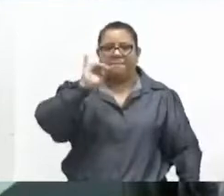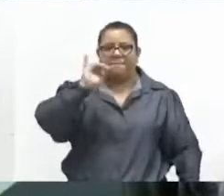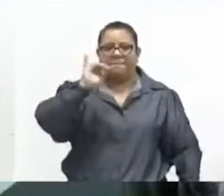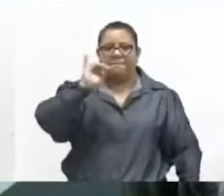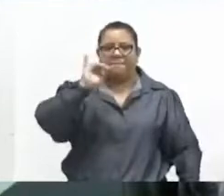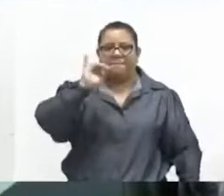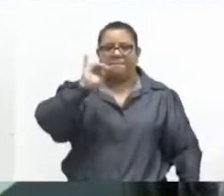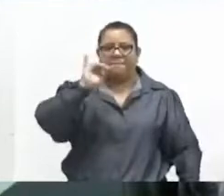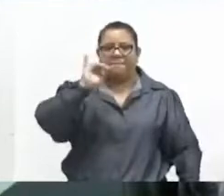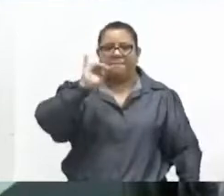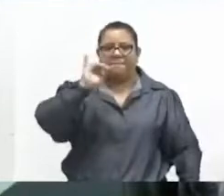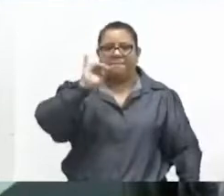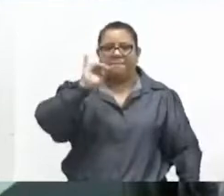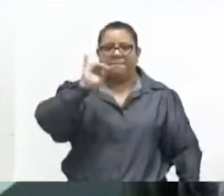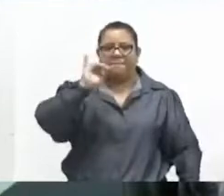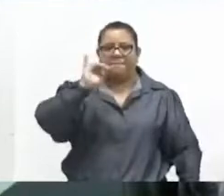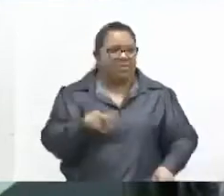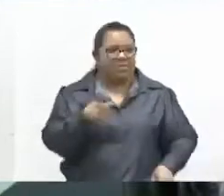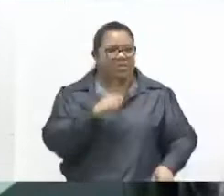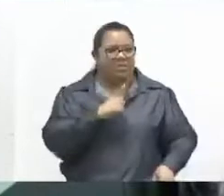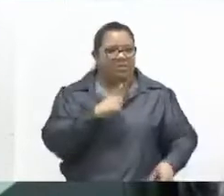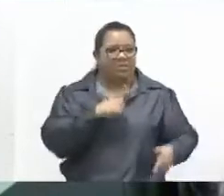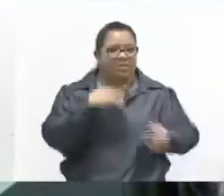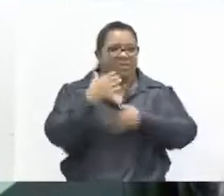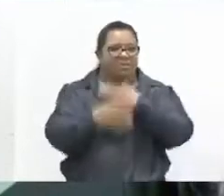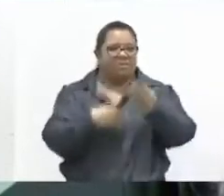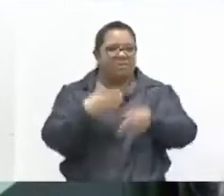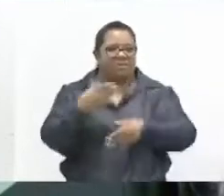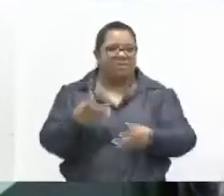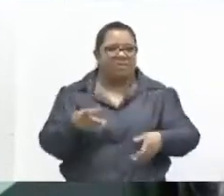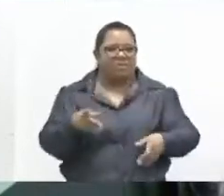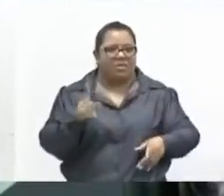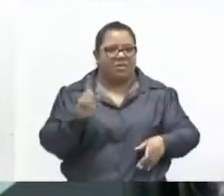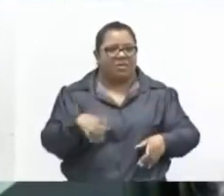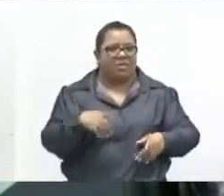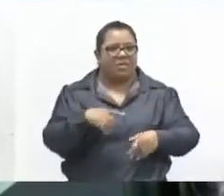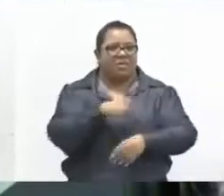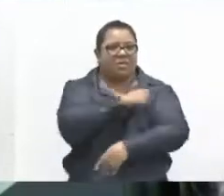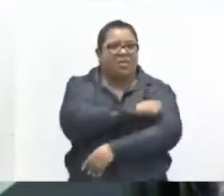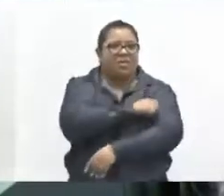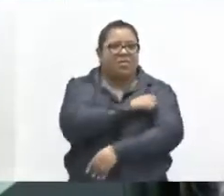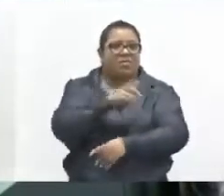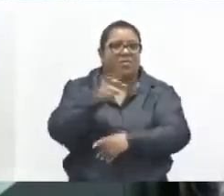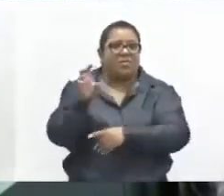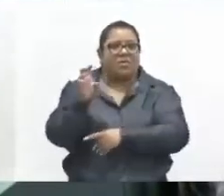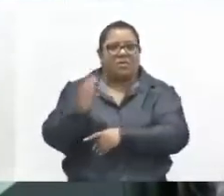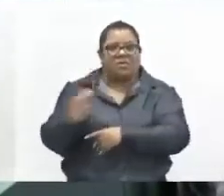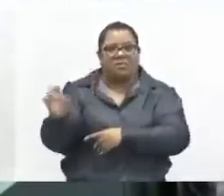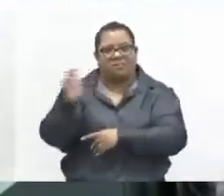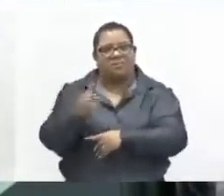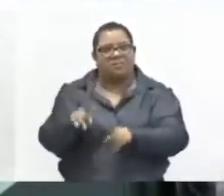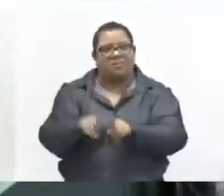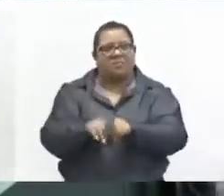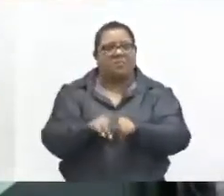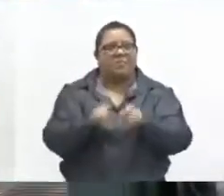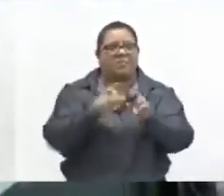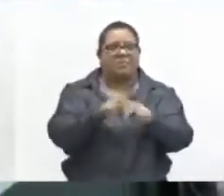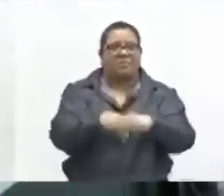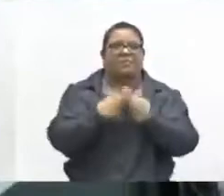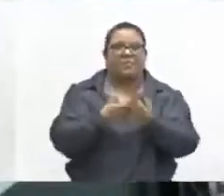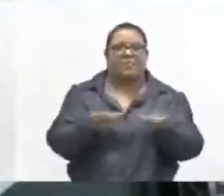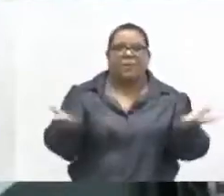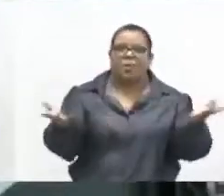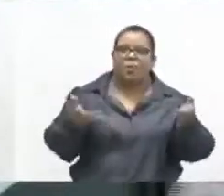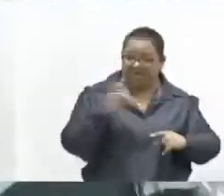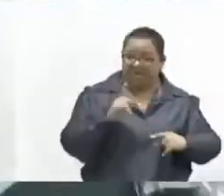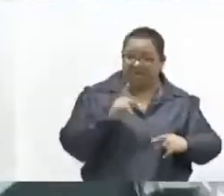ensino superior, também da rede estadual, que por meio do programa Mais Futuro atende estudantes de 4 universidades públicas de lá. Então,